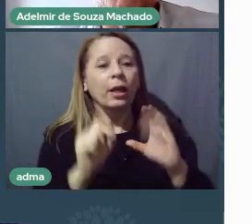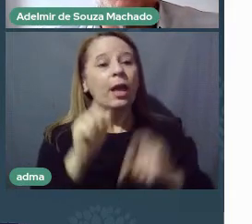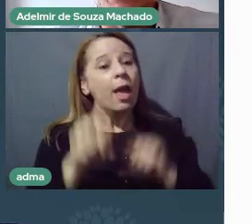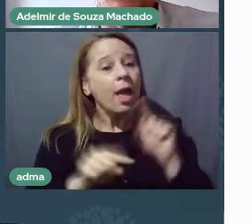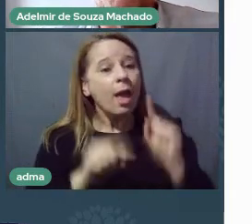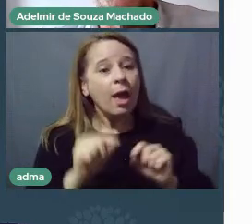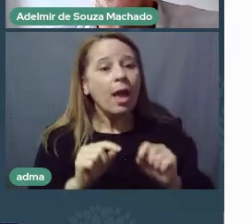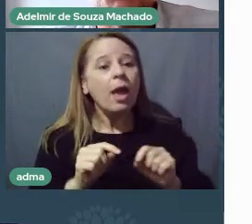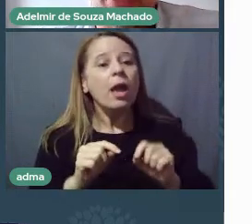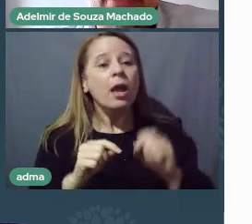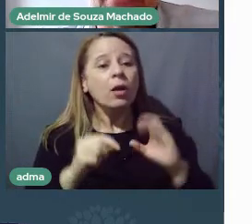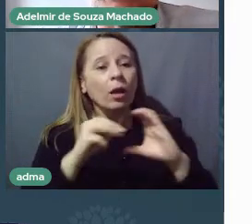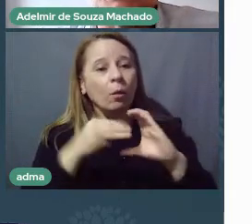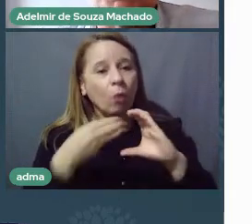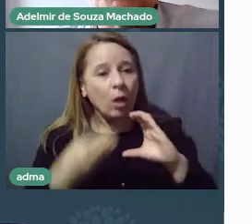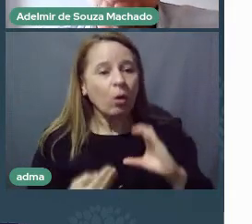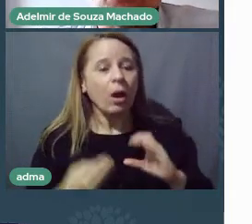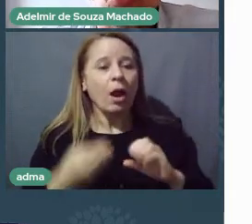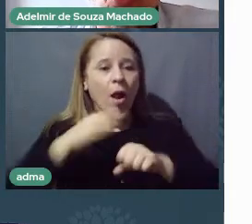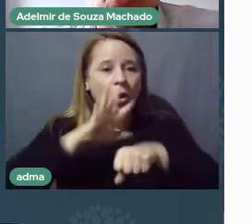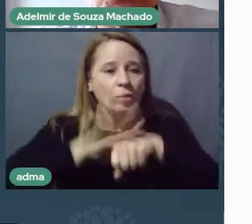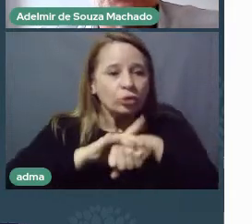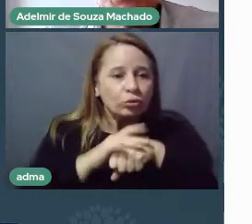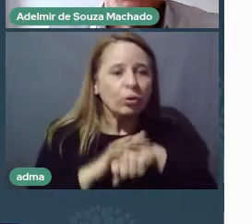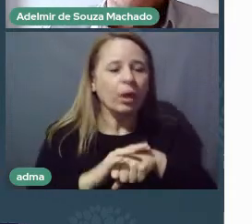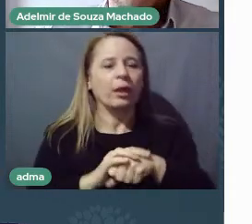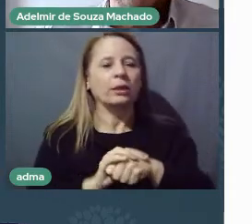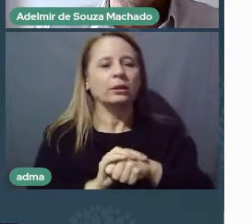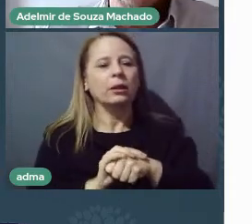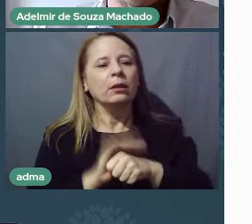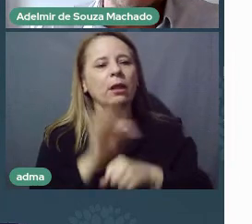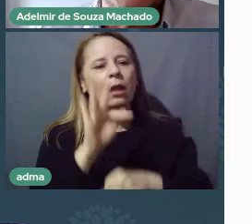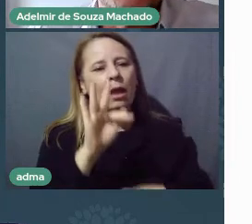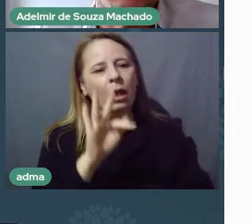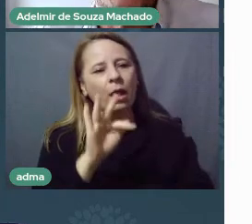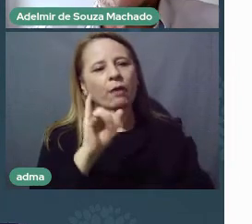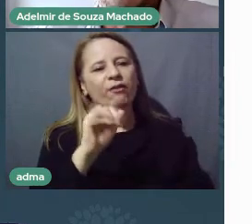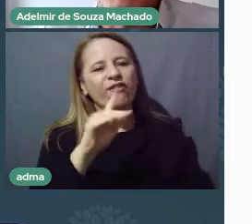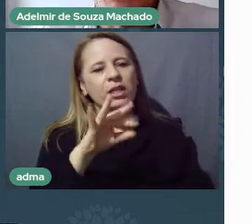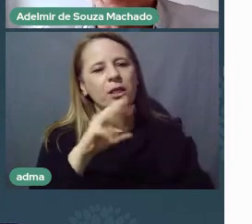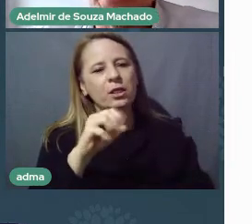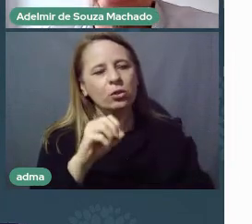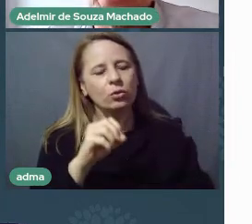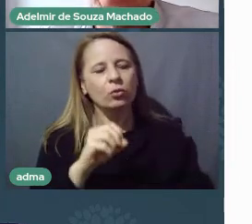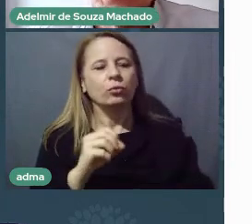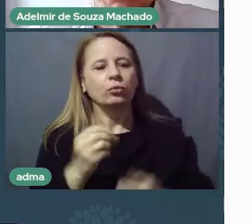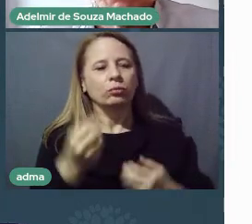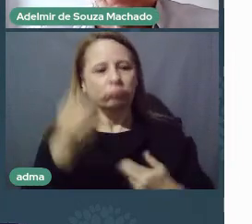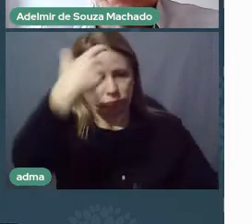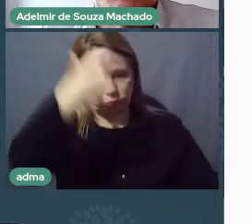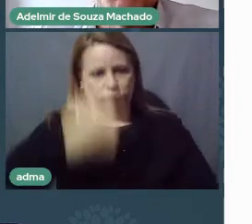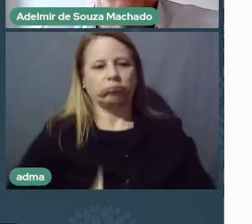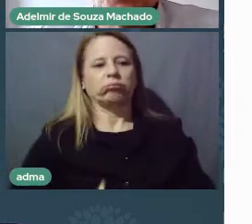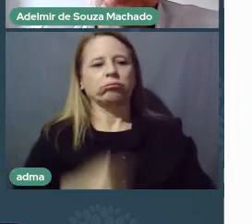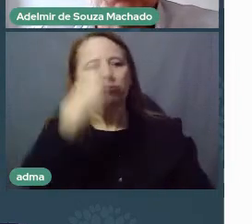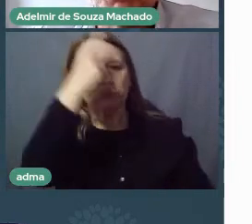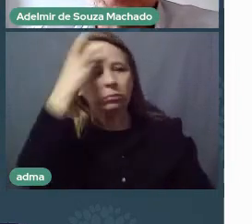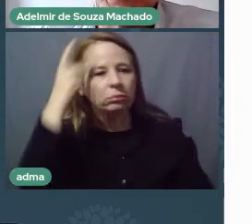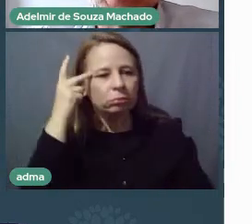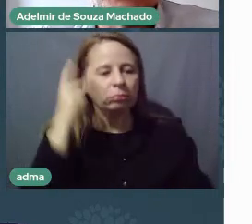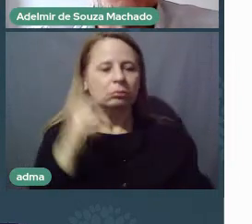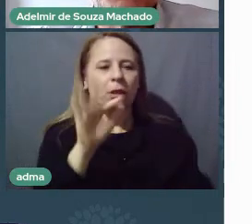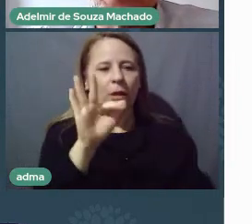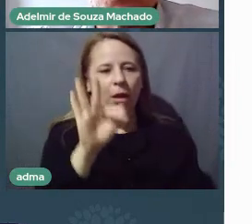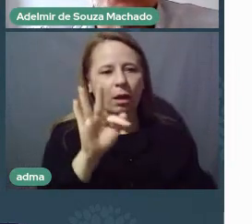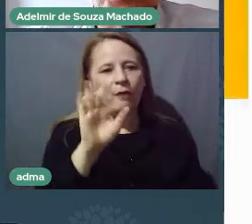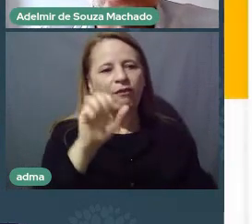mecanismo molecular ou de doença, fisiopatológico, subjacente, então, a esse fenótipo,